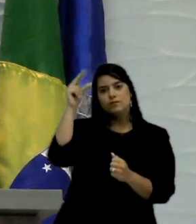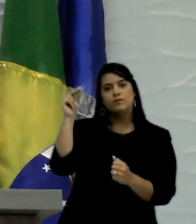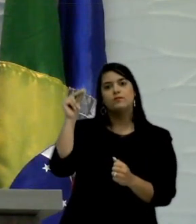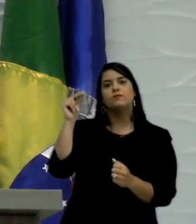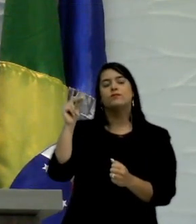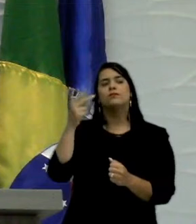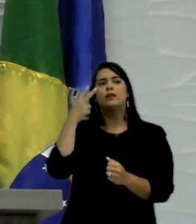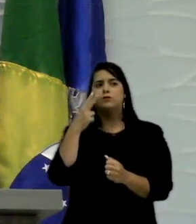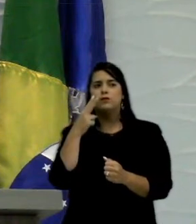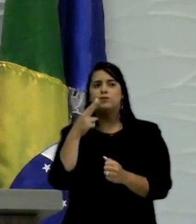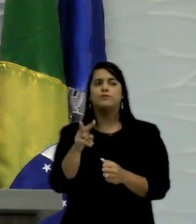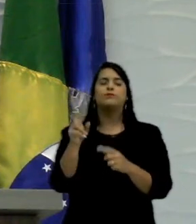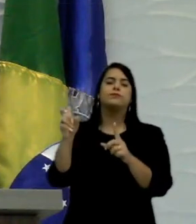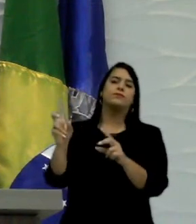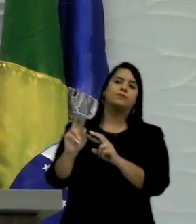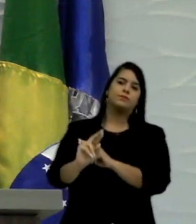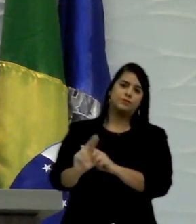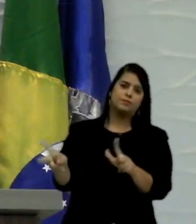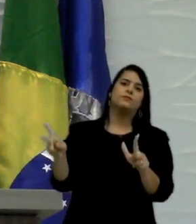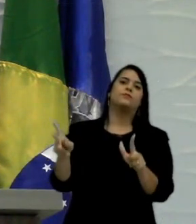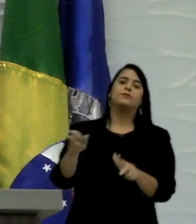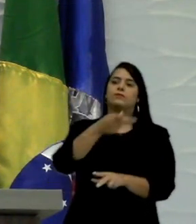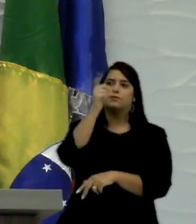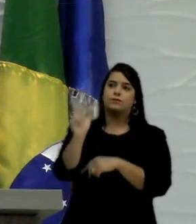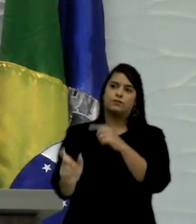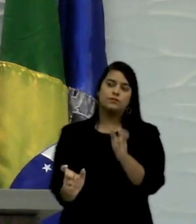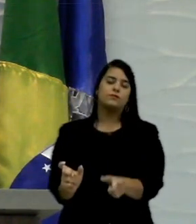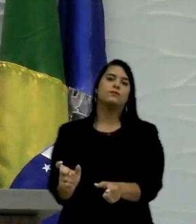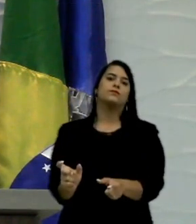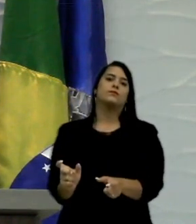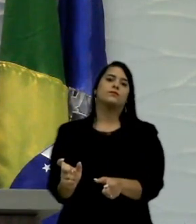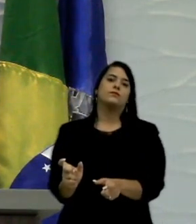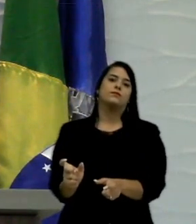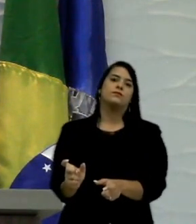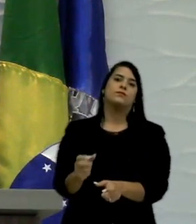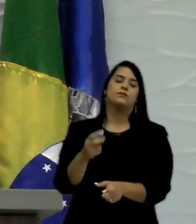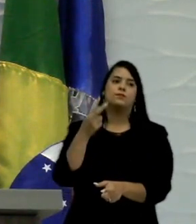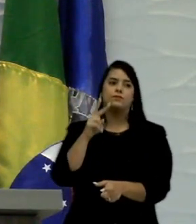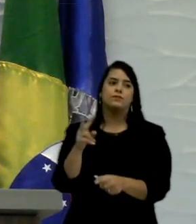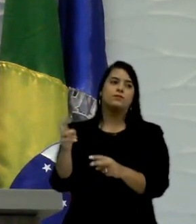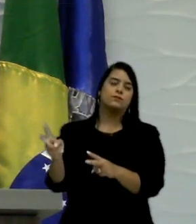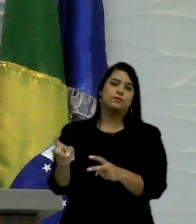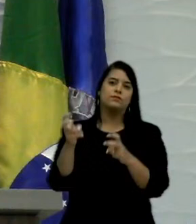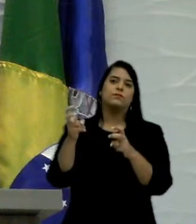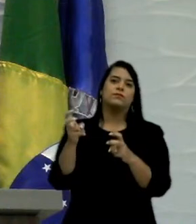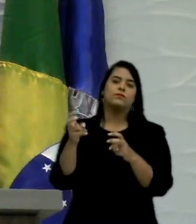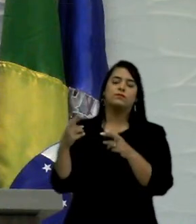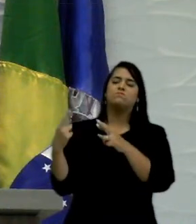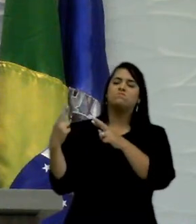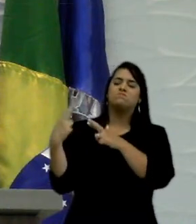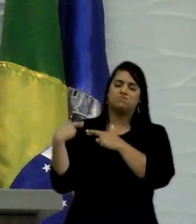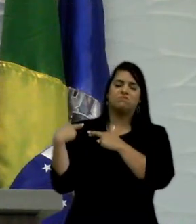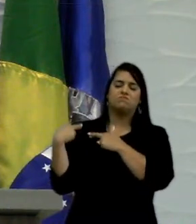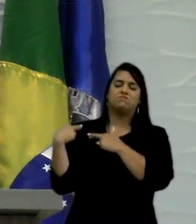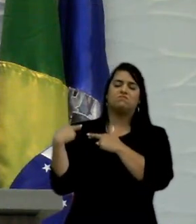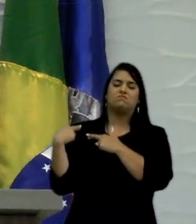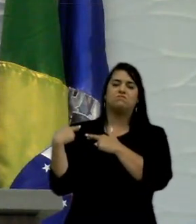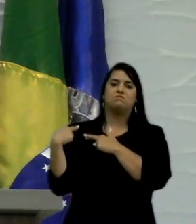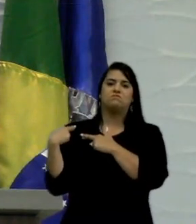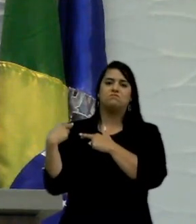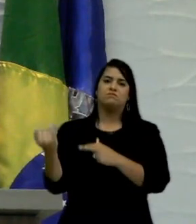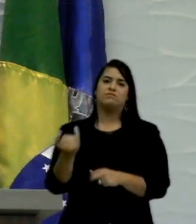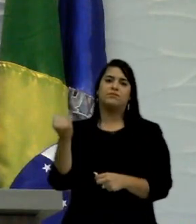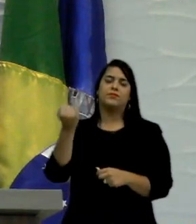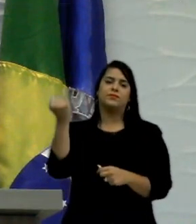ter um olhar diferenciado para os nossos agricultores, e a gente tem visto que realmente o compromisso é grande. e